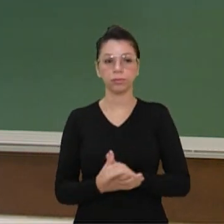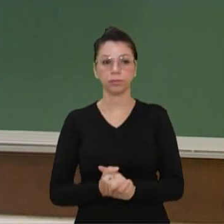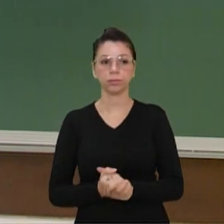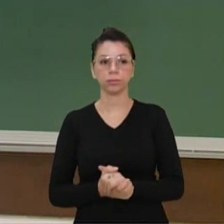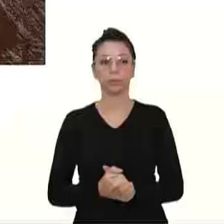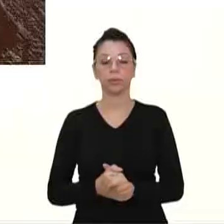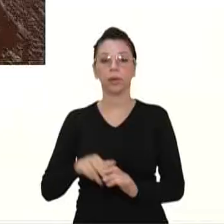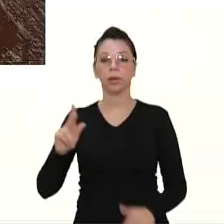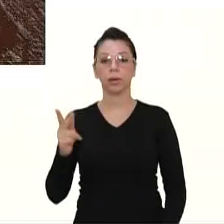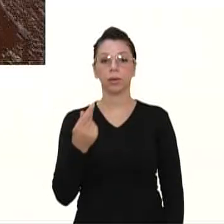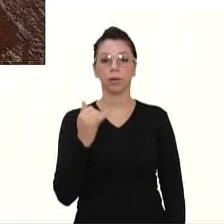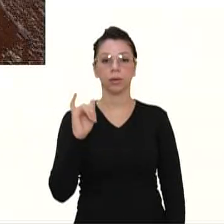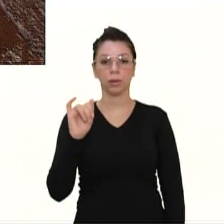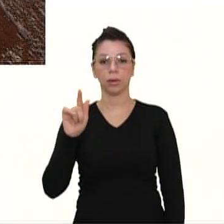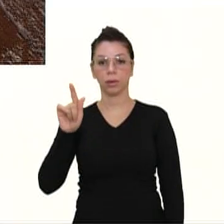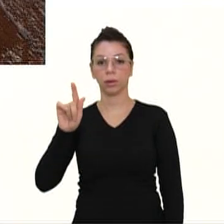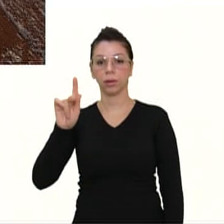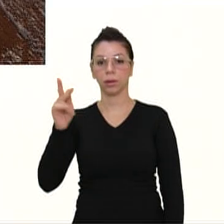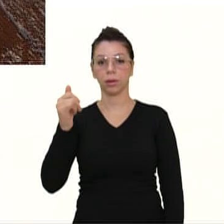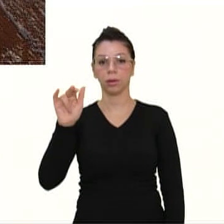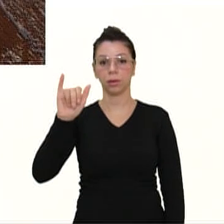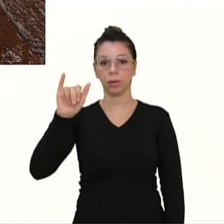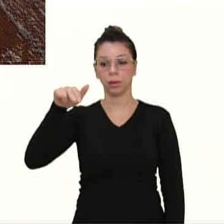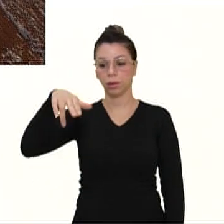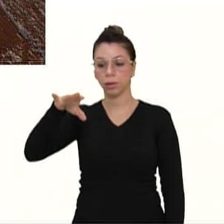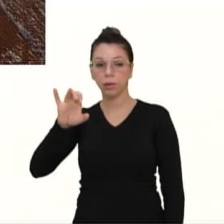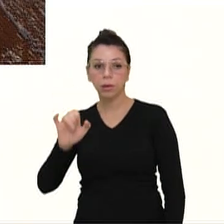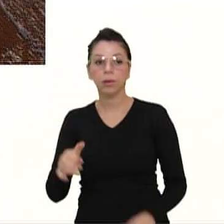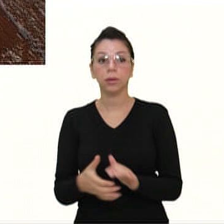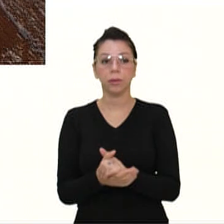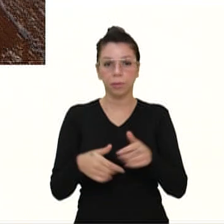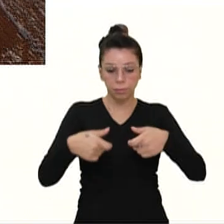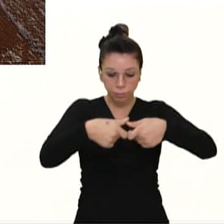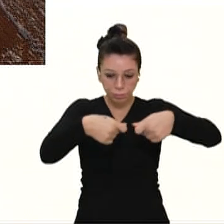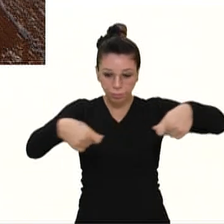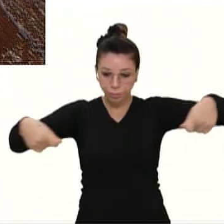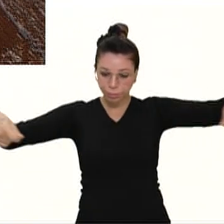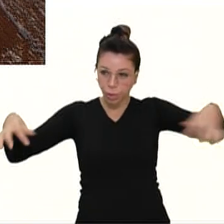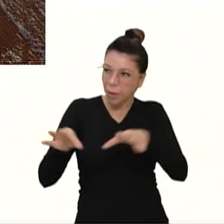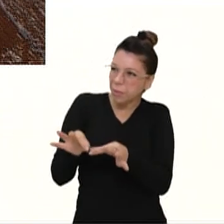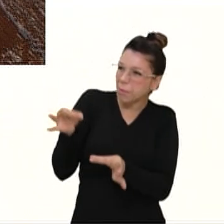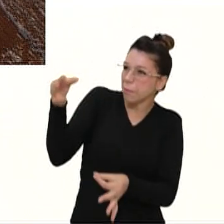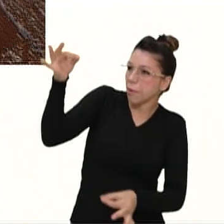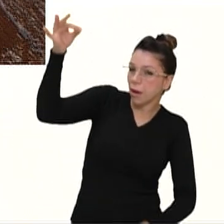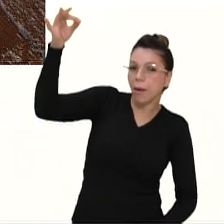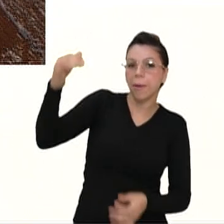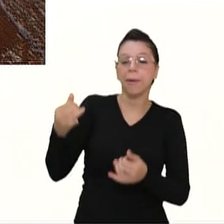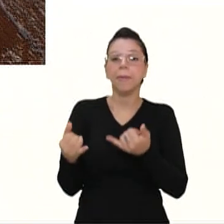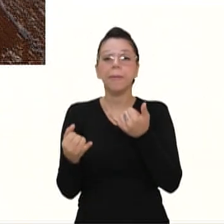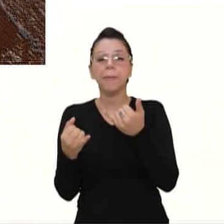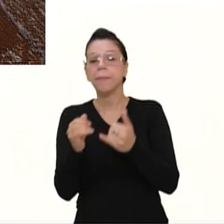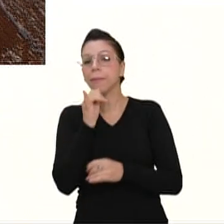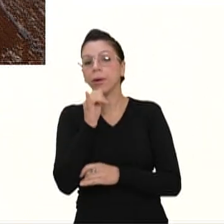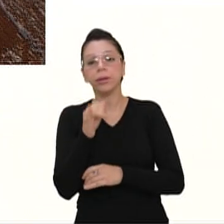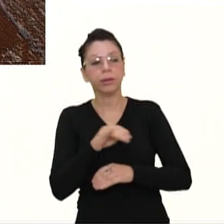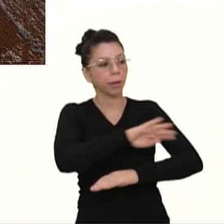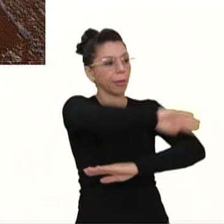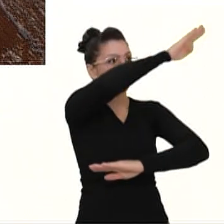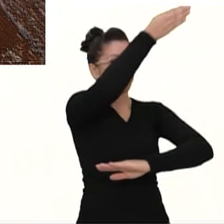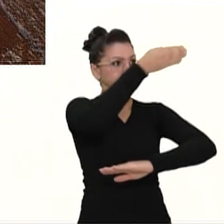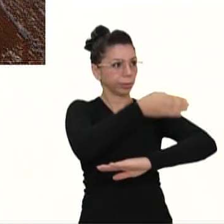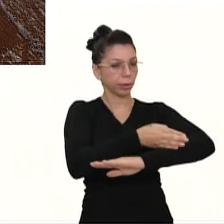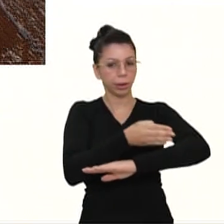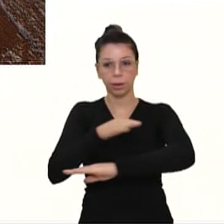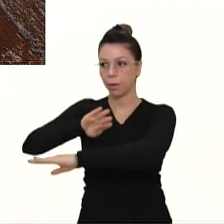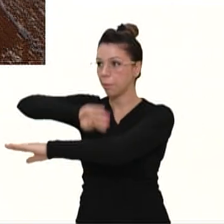nesse caso a fita é colocada em grandes altitudes, ligando, por exemplo, duas montanhas. Nesse caso